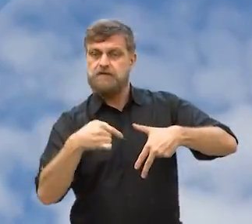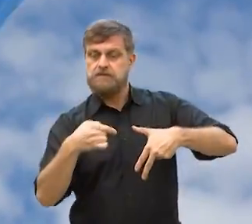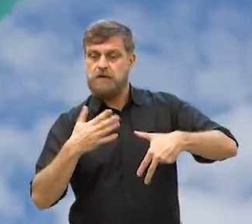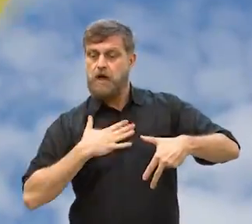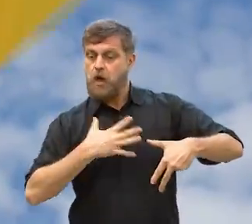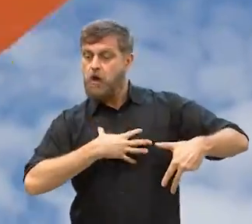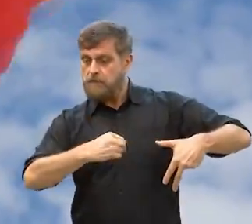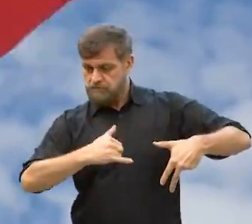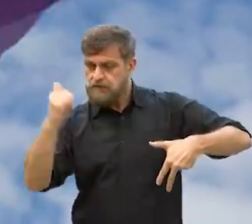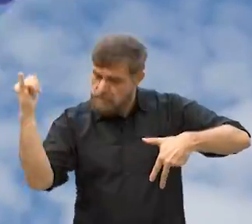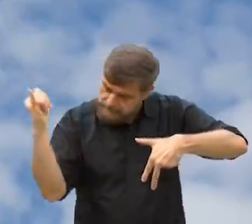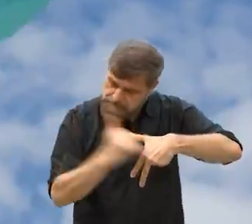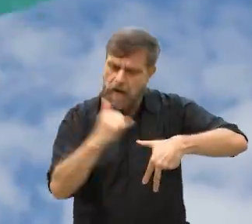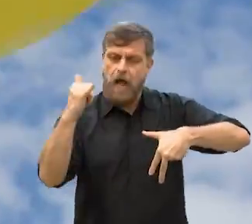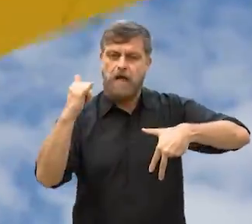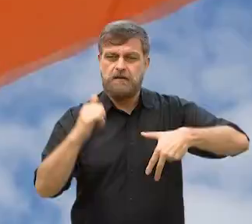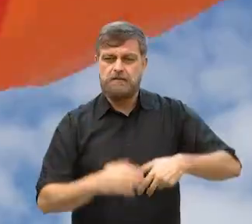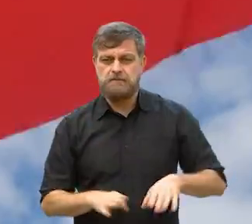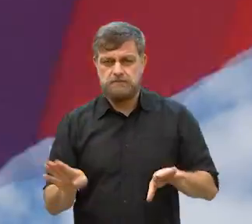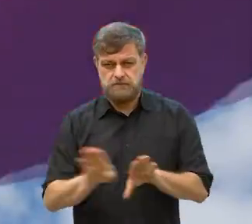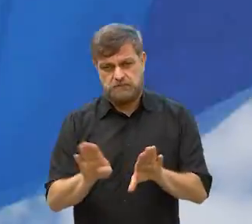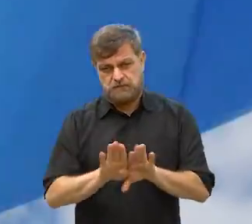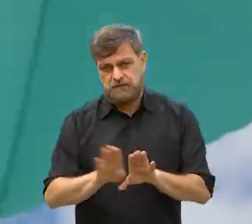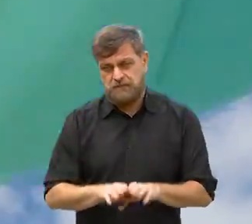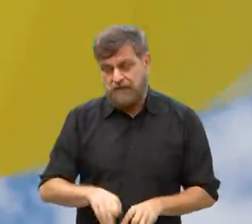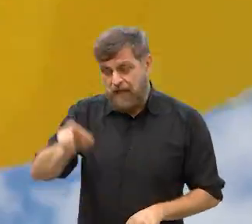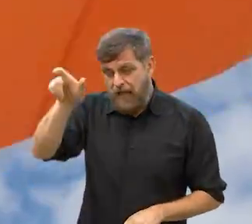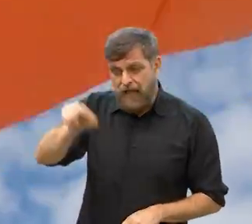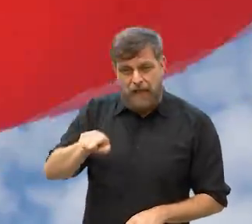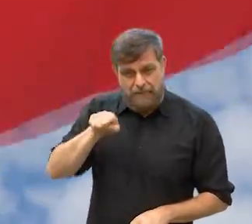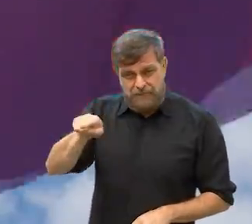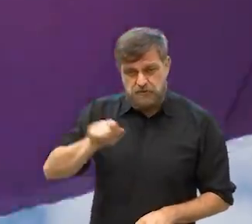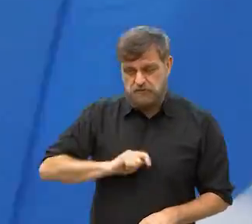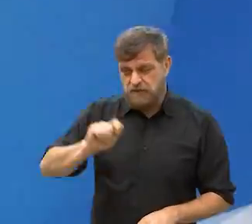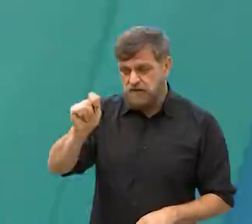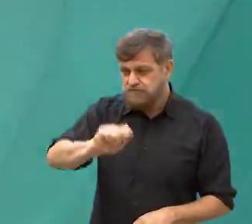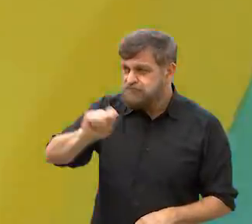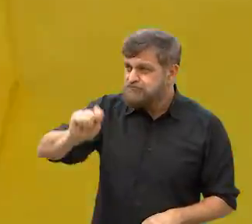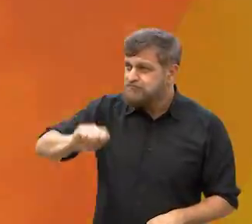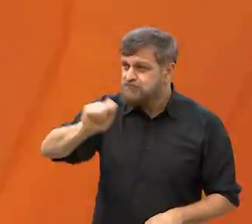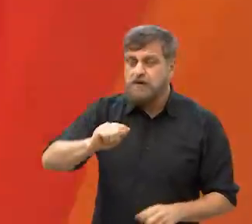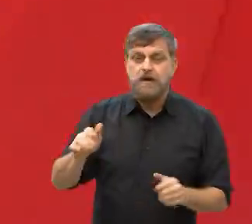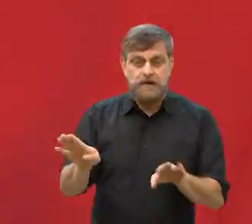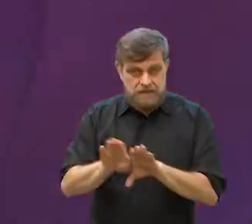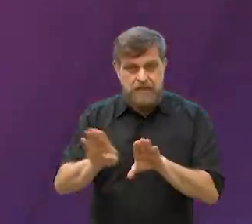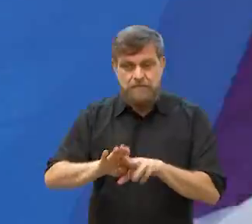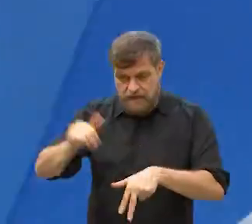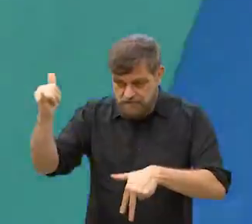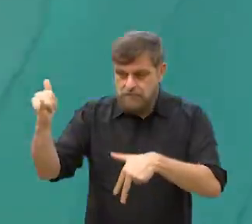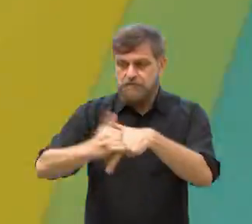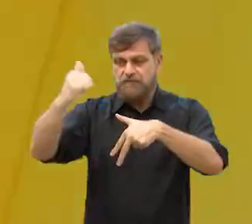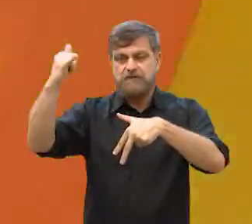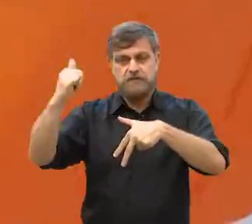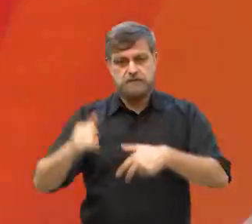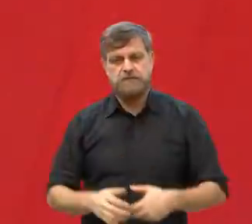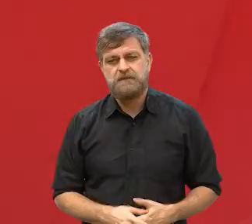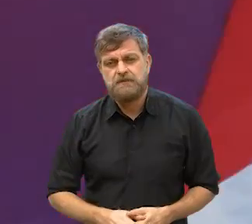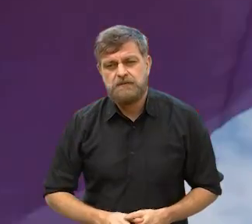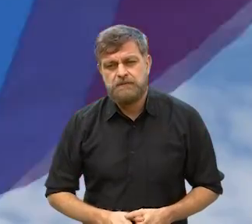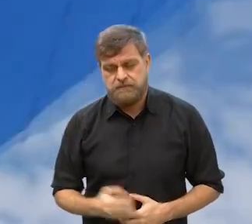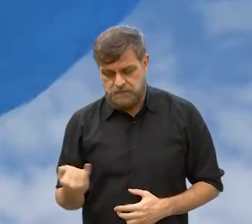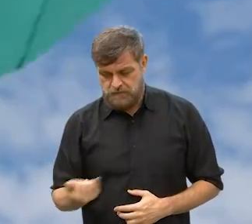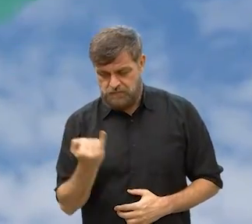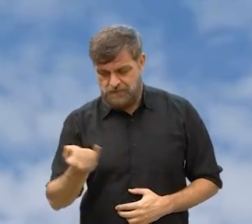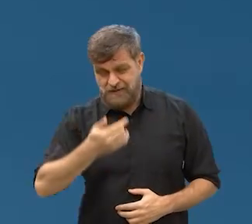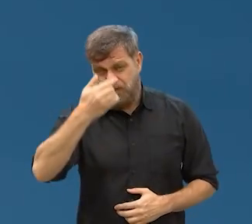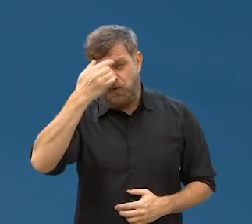meu filho pode ser uma vítima. Aliás, aquela pessoa que está fazendo uso pode ser uma vítima. Então é importante que haja